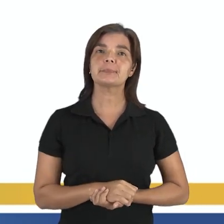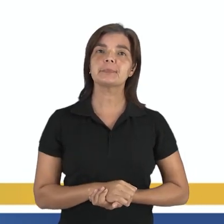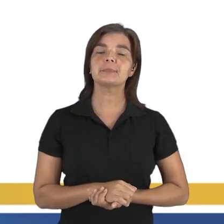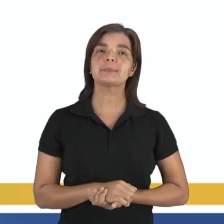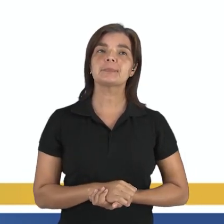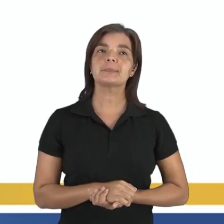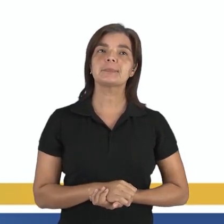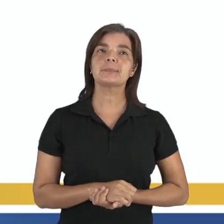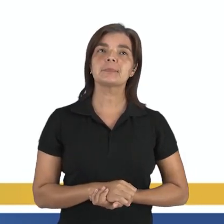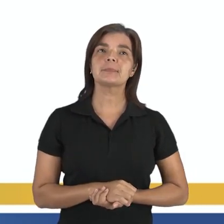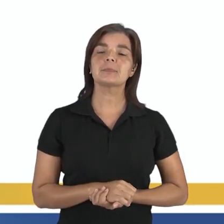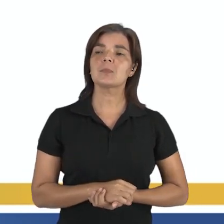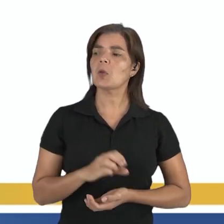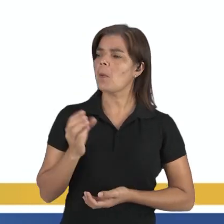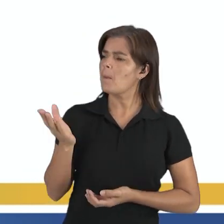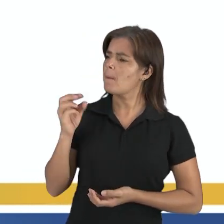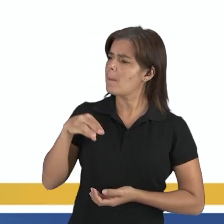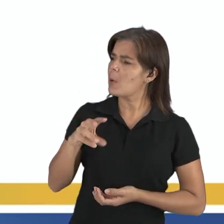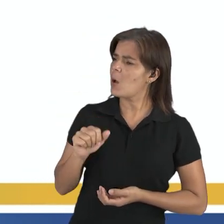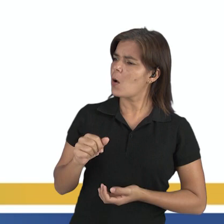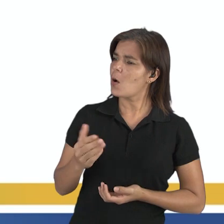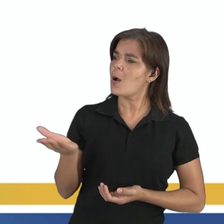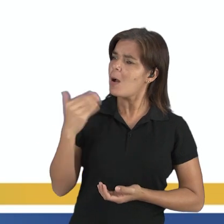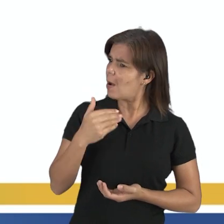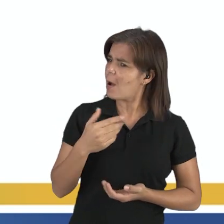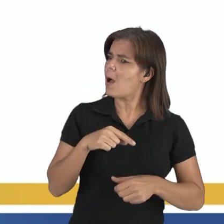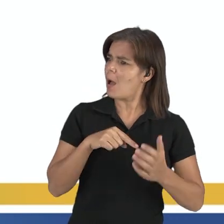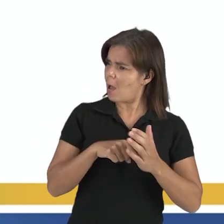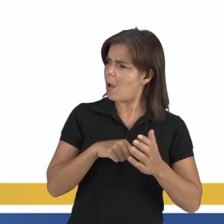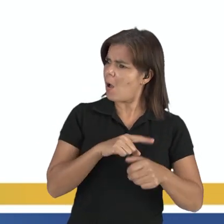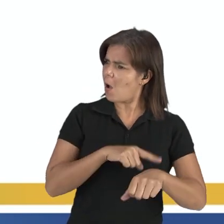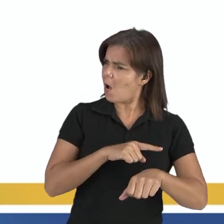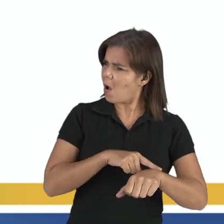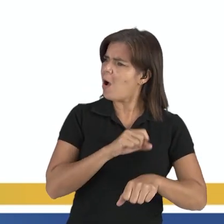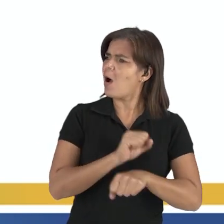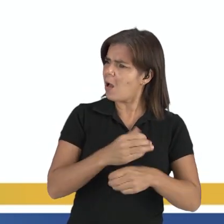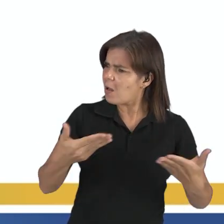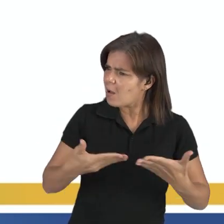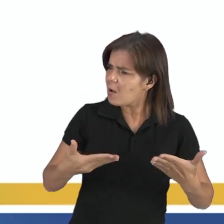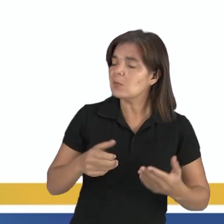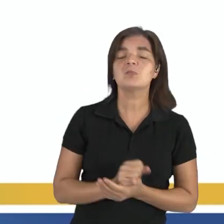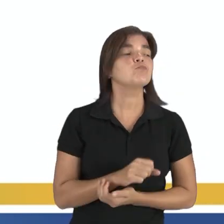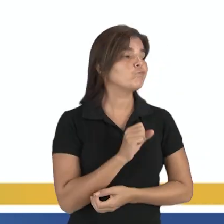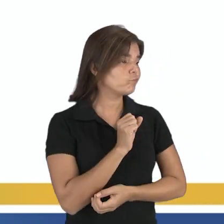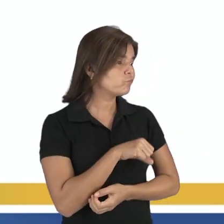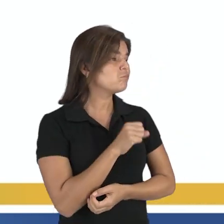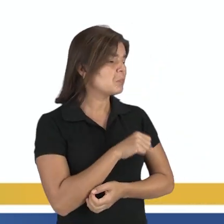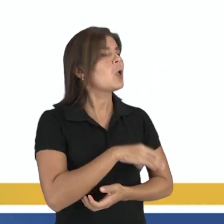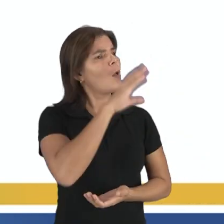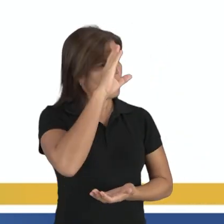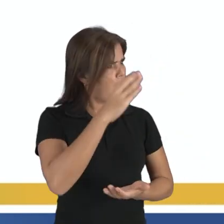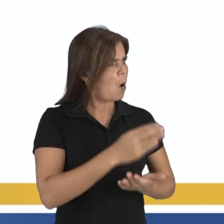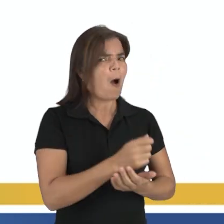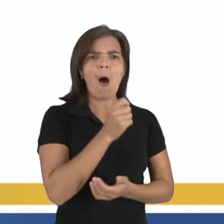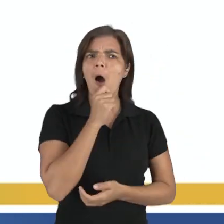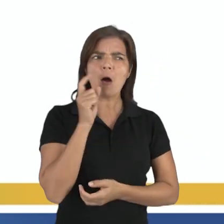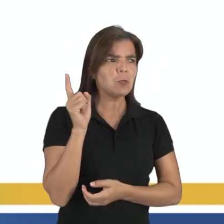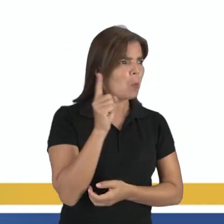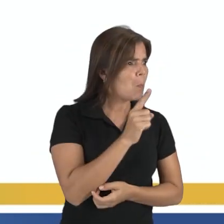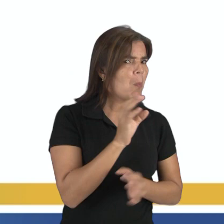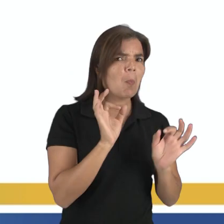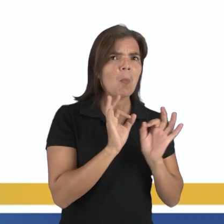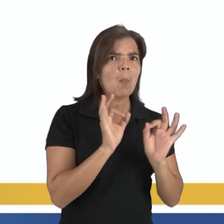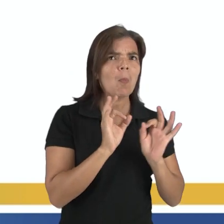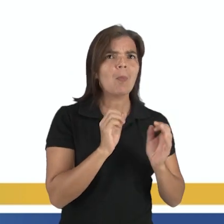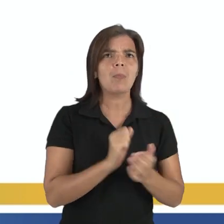Aqui agora esperando o tempo passar? Sim, e acredita que ele não passou?